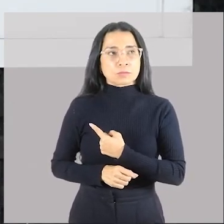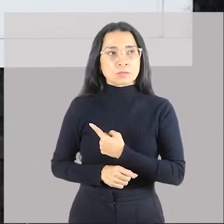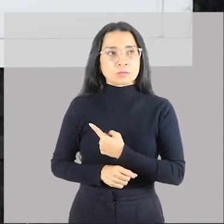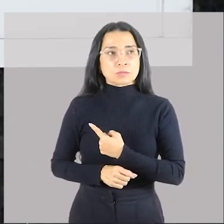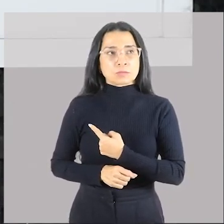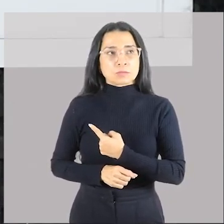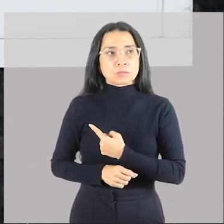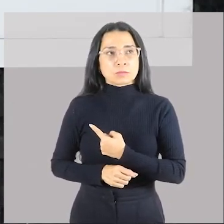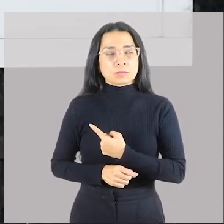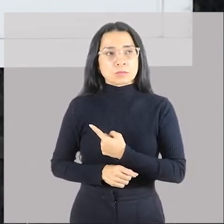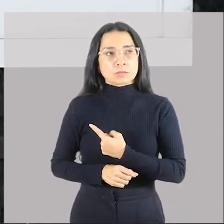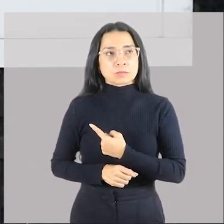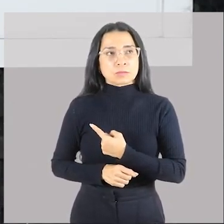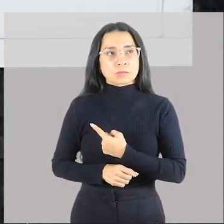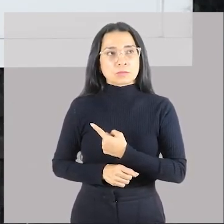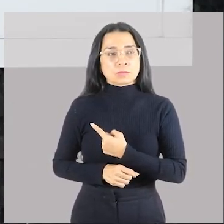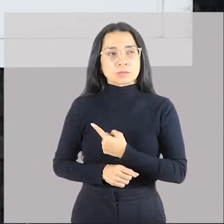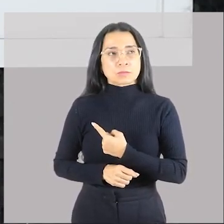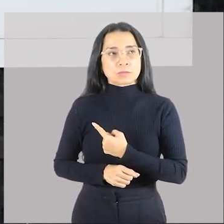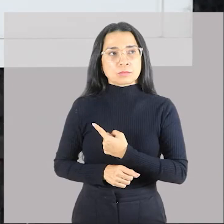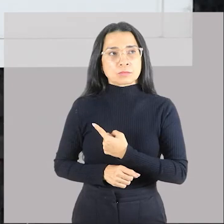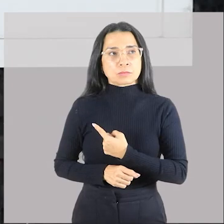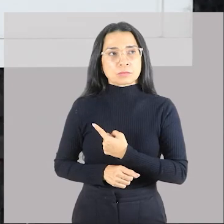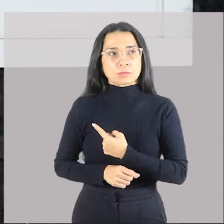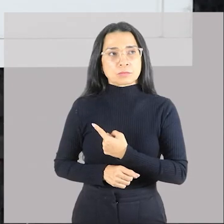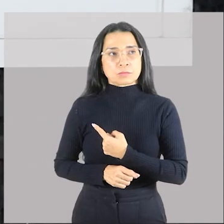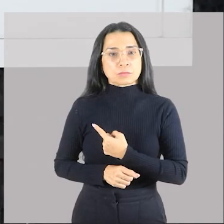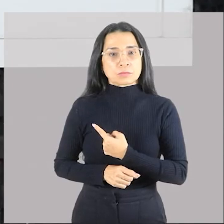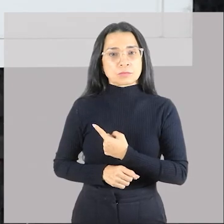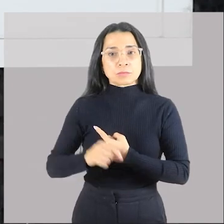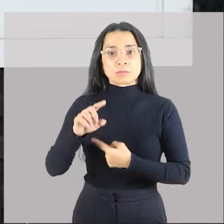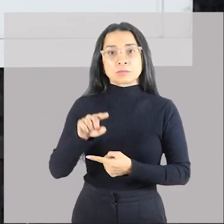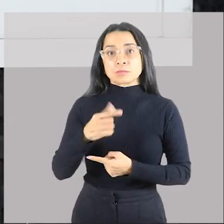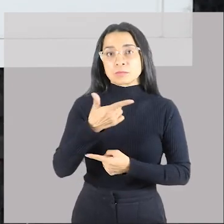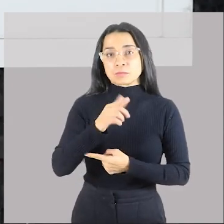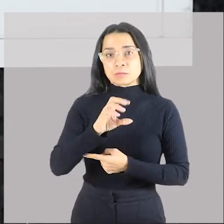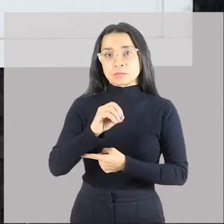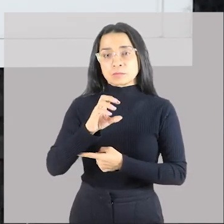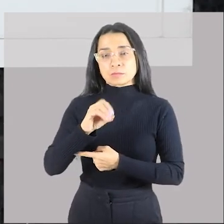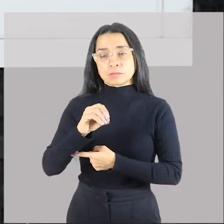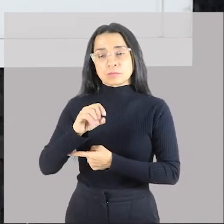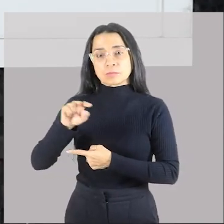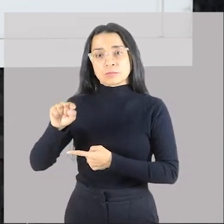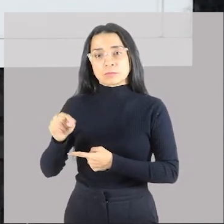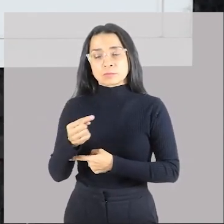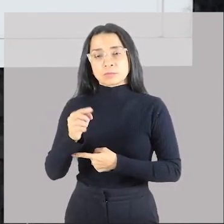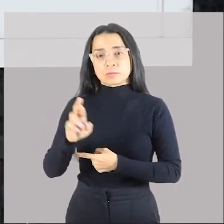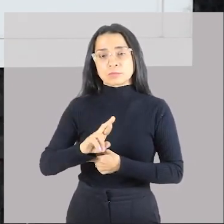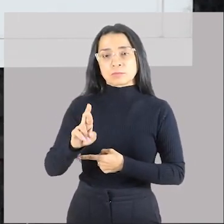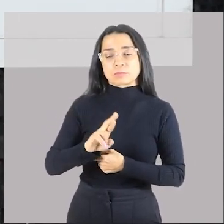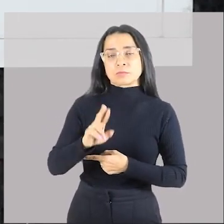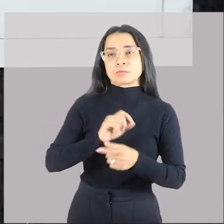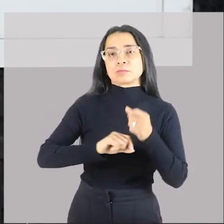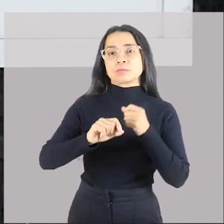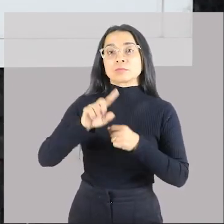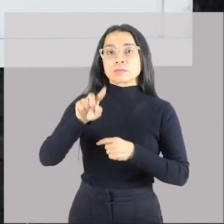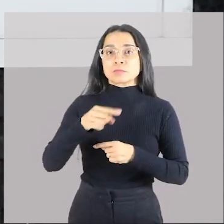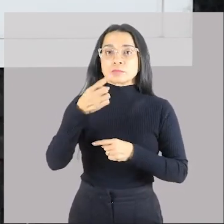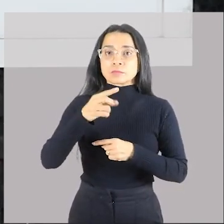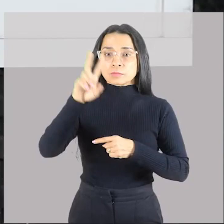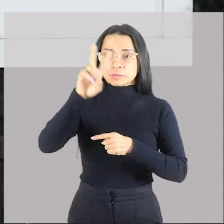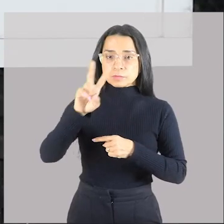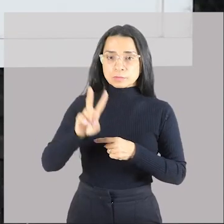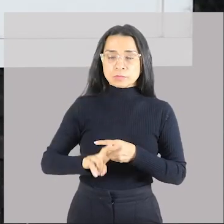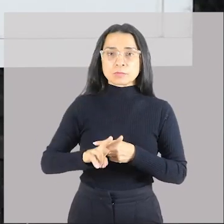reais. Depois, ele foi se desvalorizando. E ele quer saber qual é